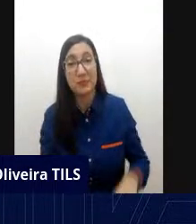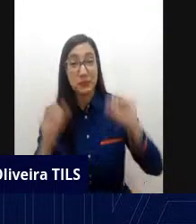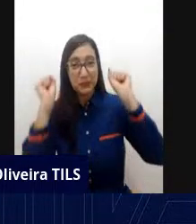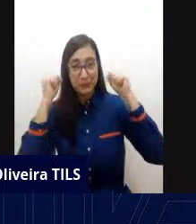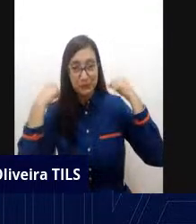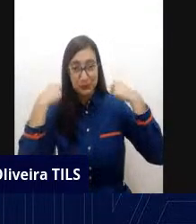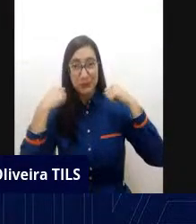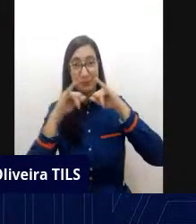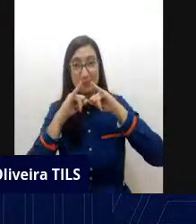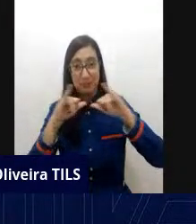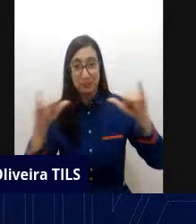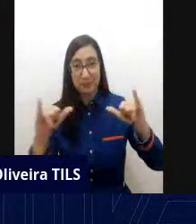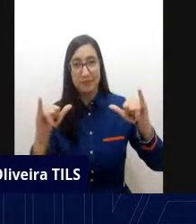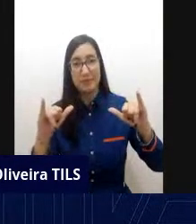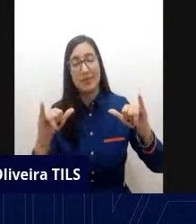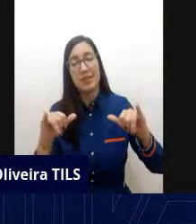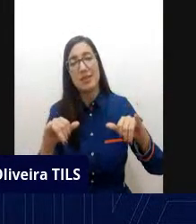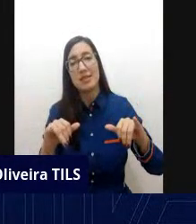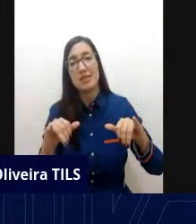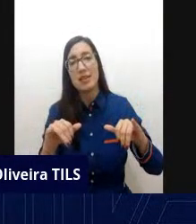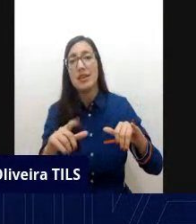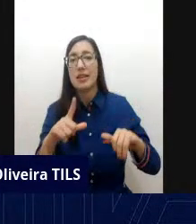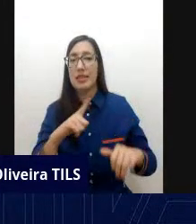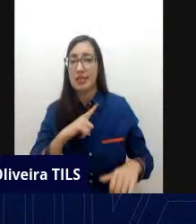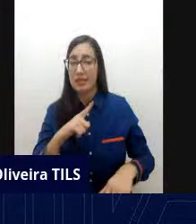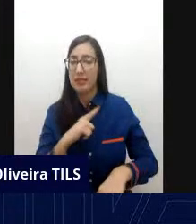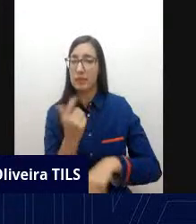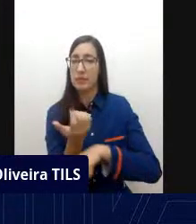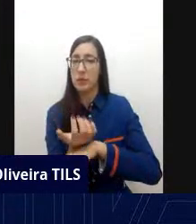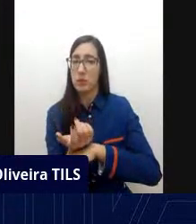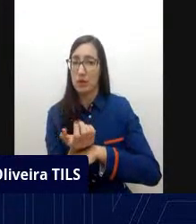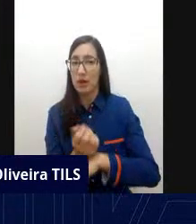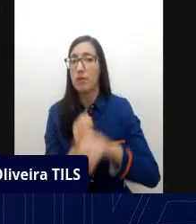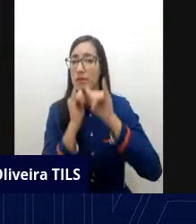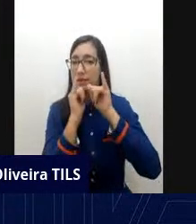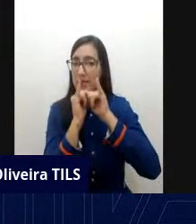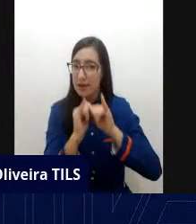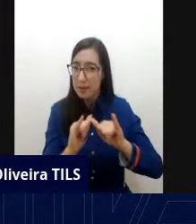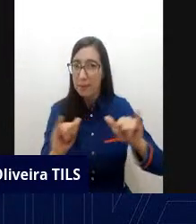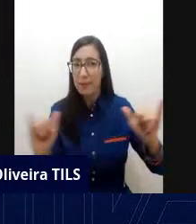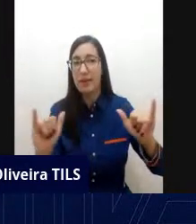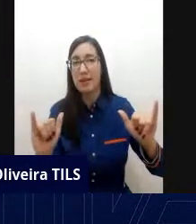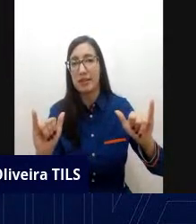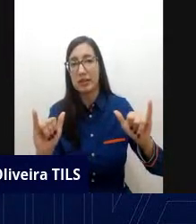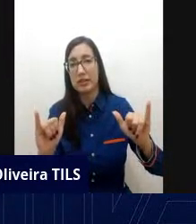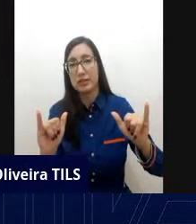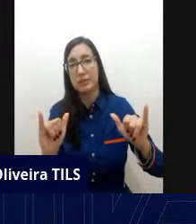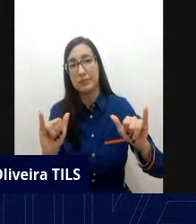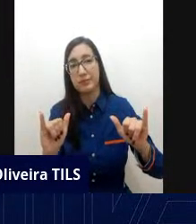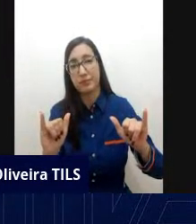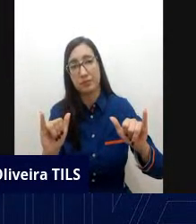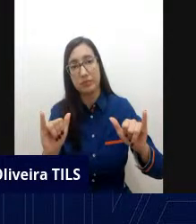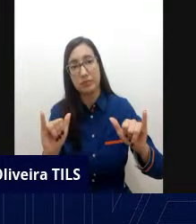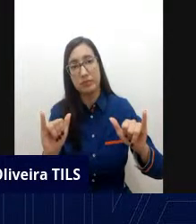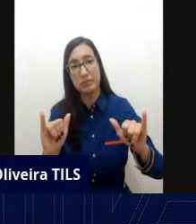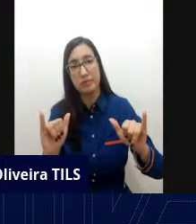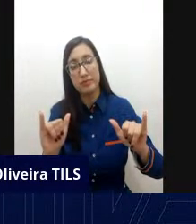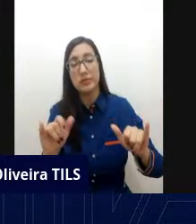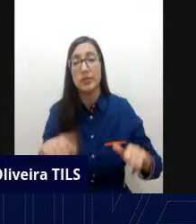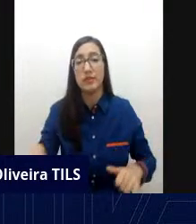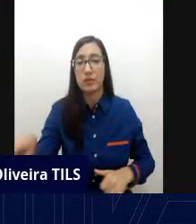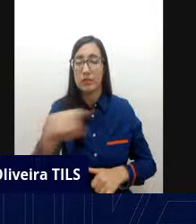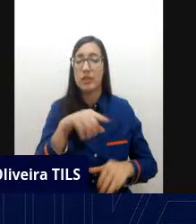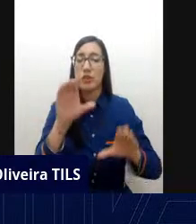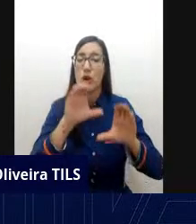Também oficialmente na UFRPE. Conto com o compartilhamento de todos e todas e que, de